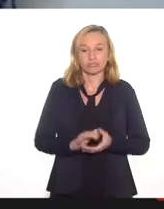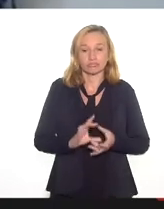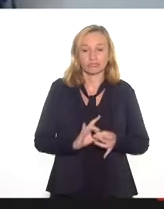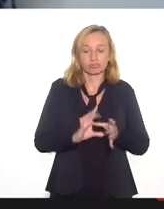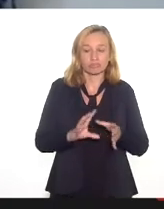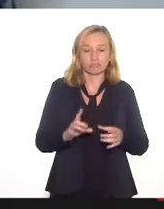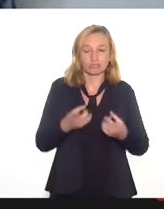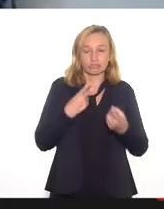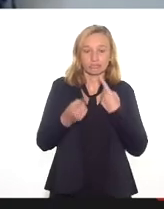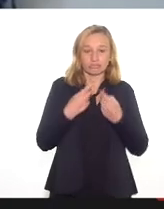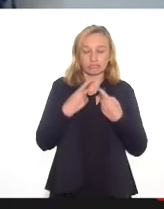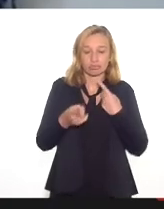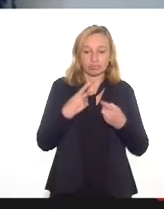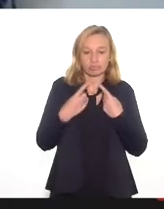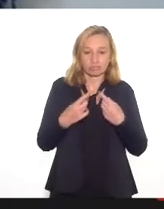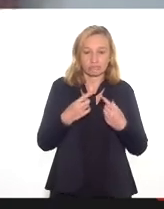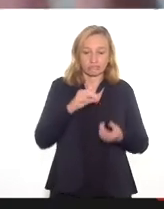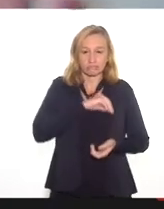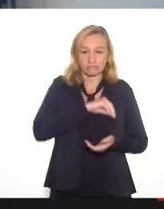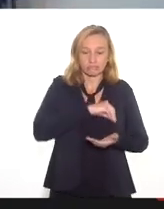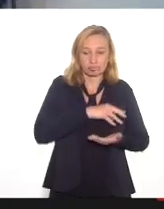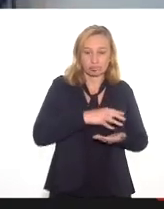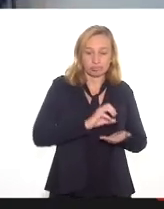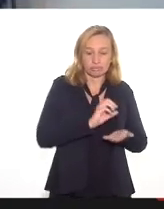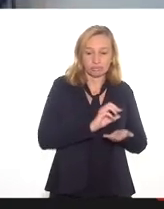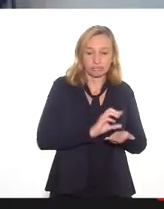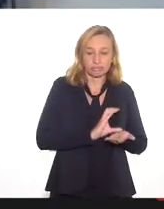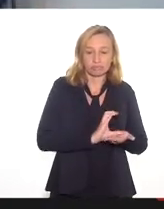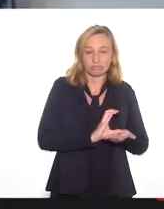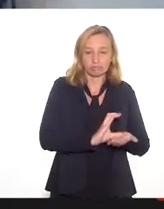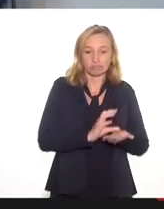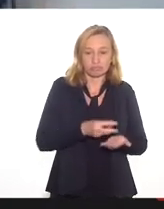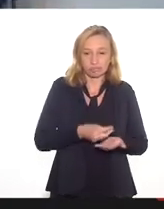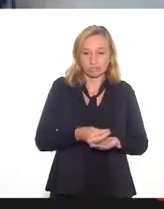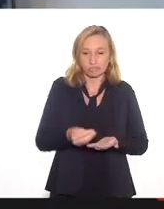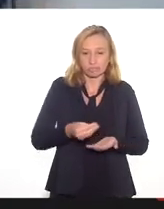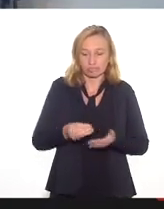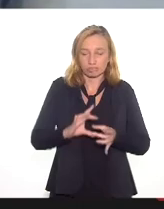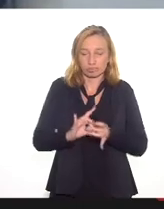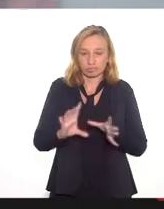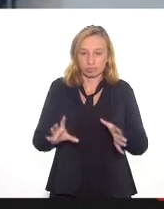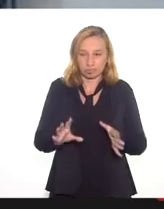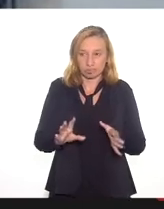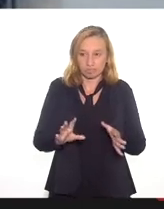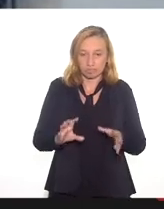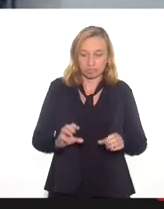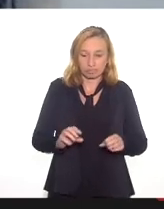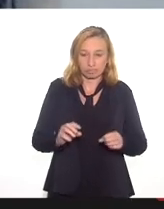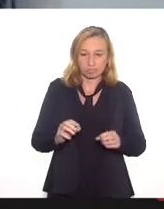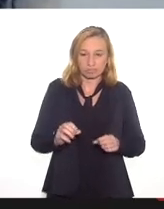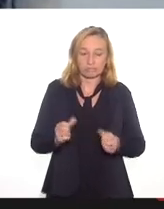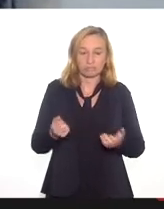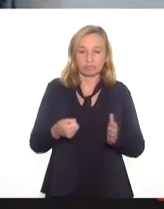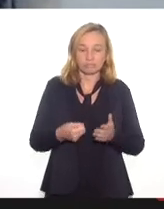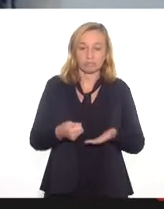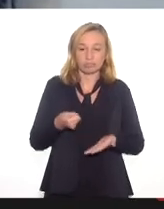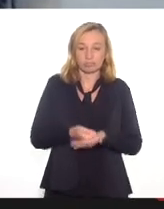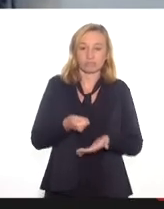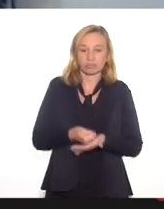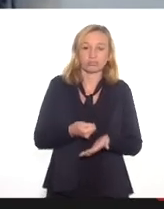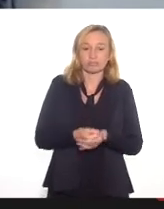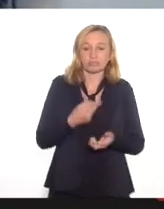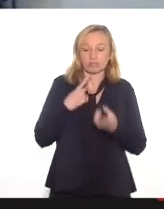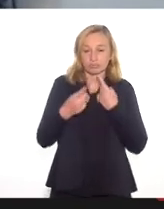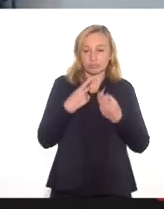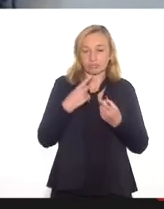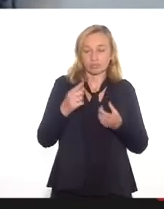discutir programas de transferência de renda abre espaço para que abre espaço não mas impõe aos municípios e estados que discutam suas